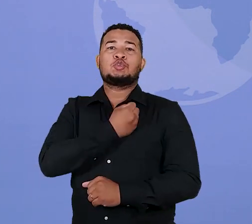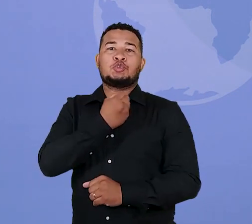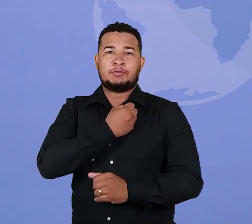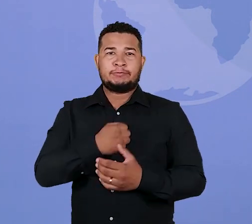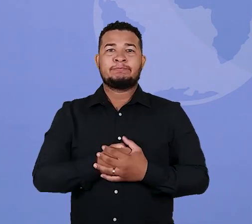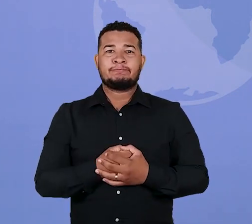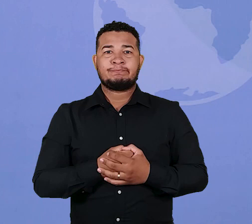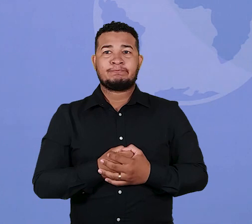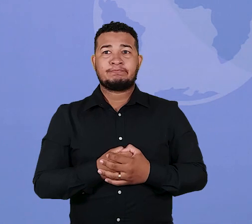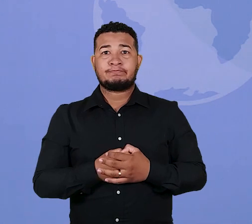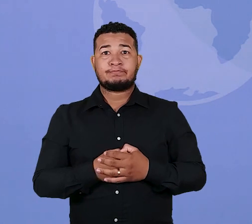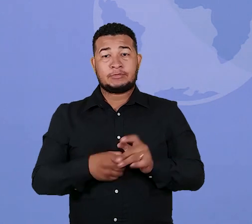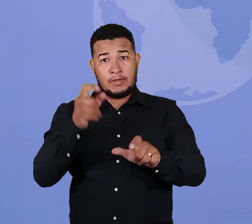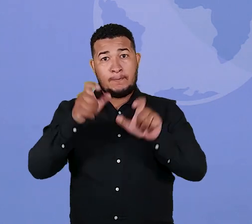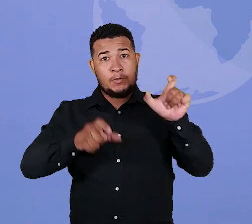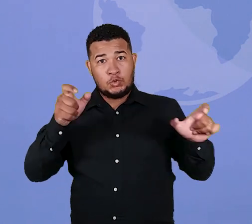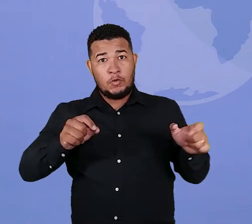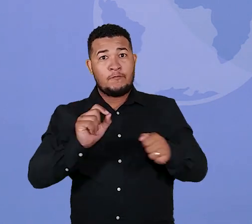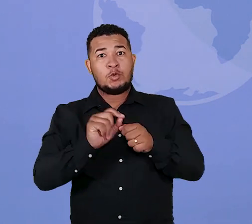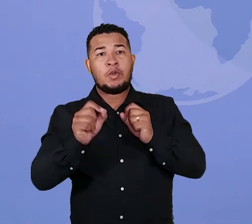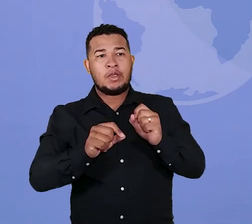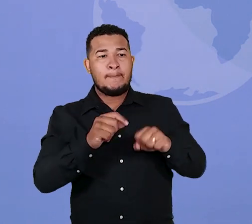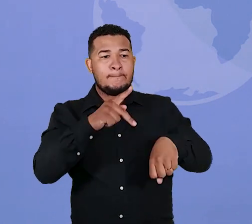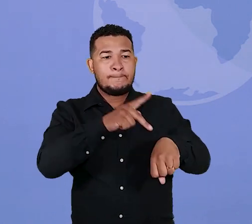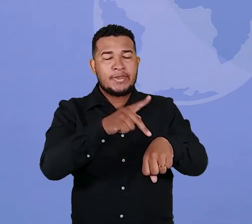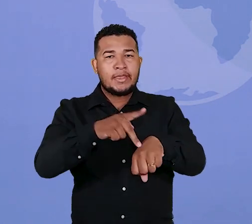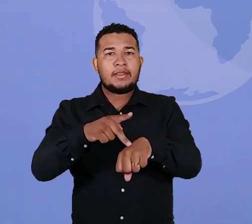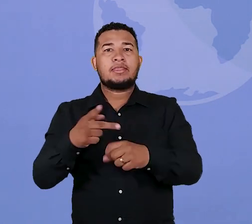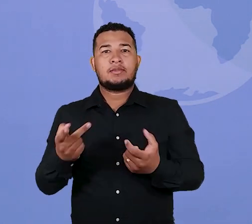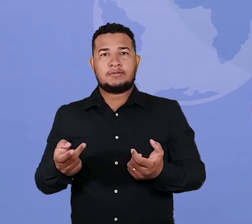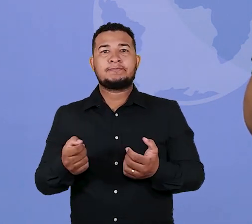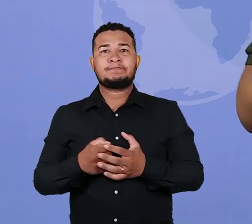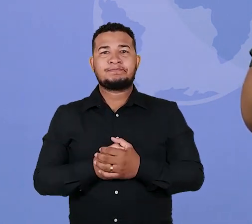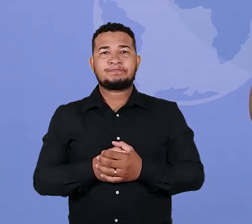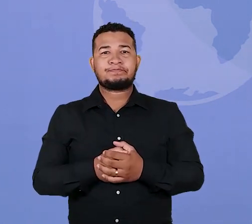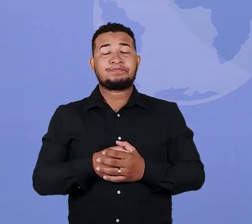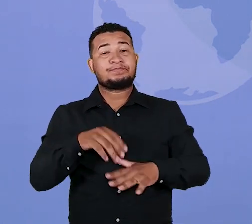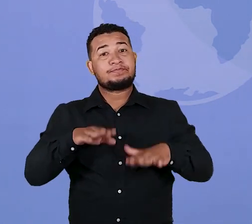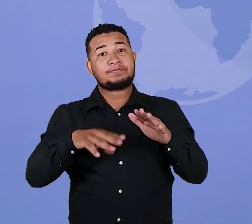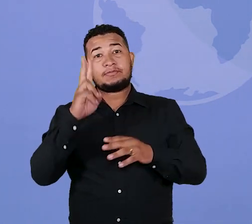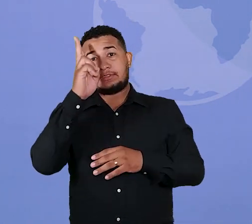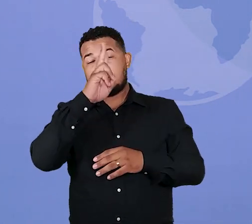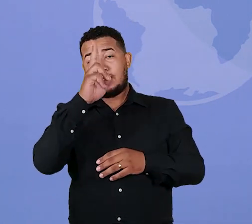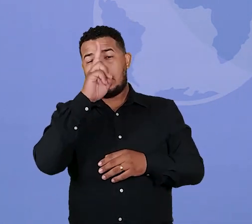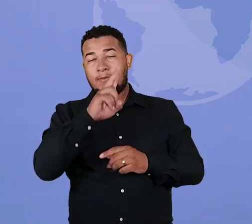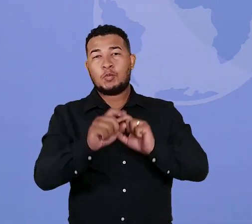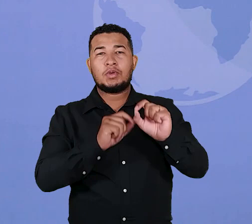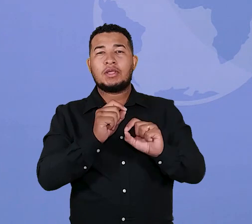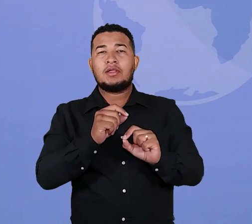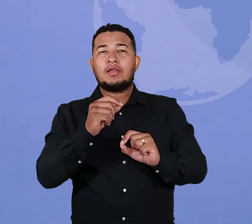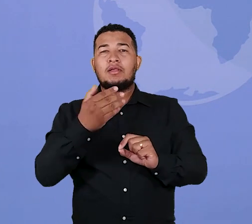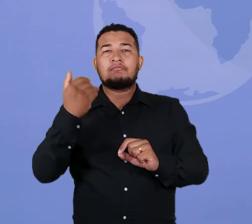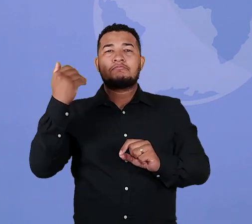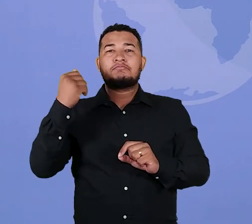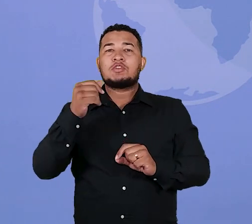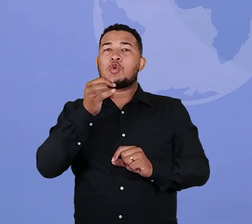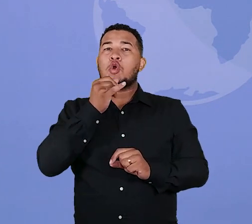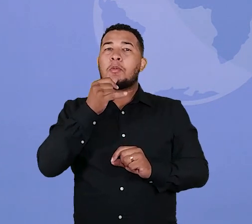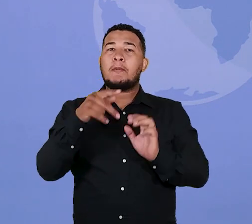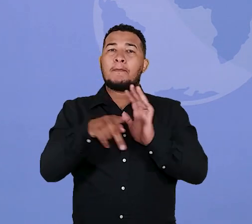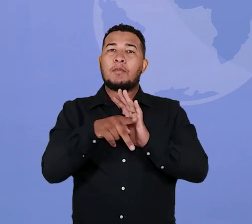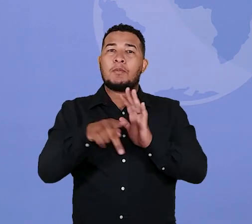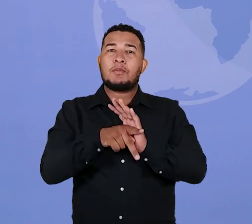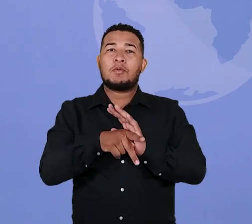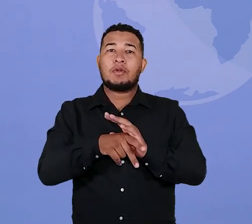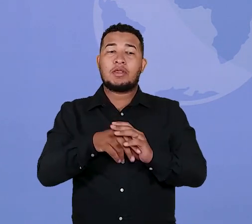números. As pessoas contavam com pedras. Você deve lembrar aí da historinha lá do pastor